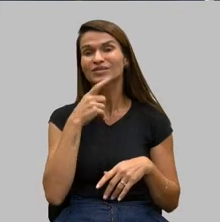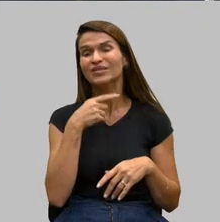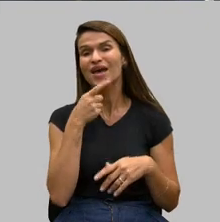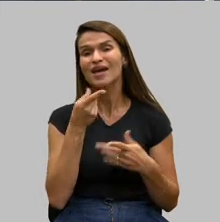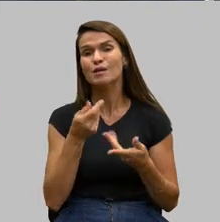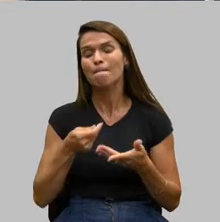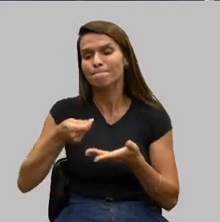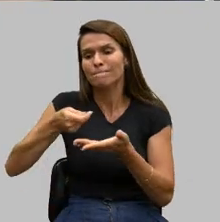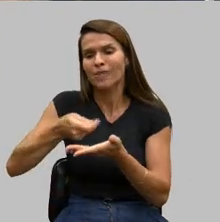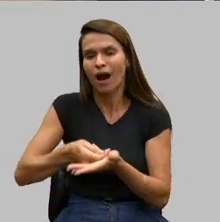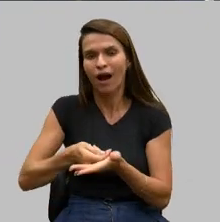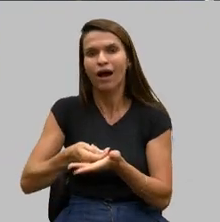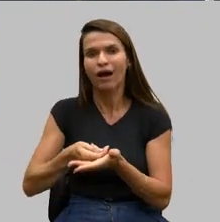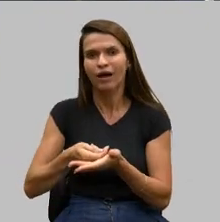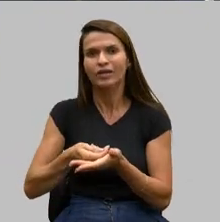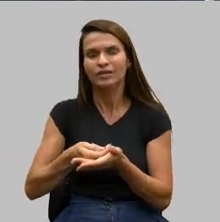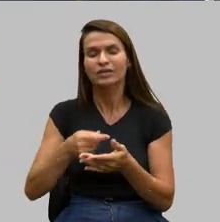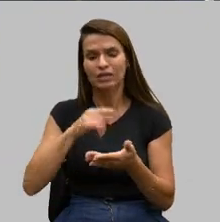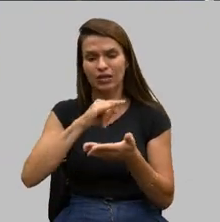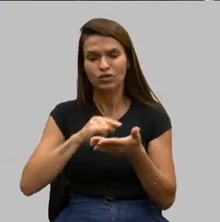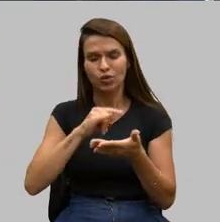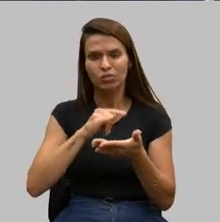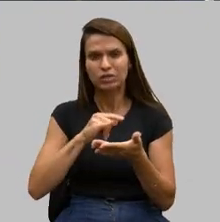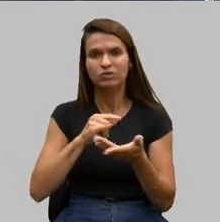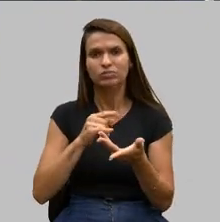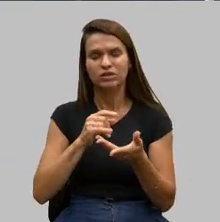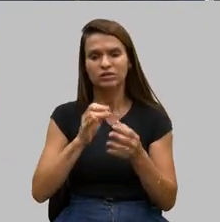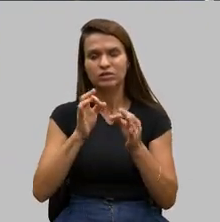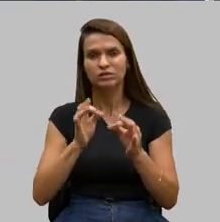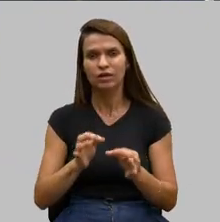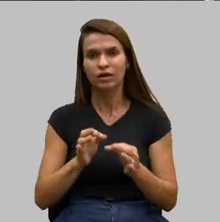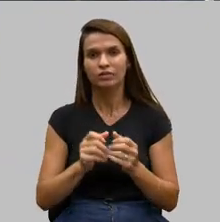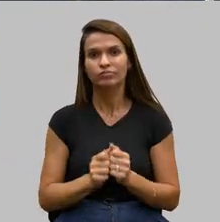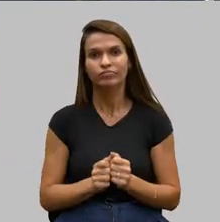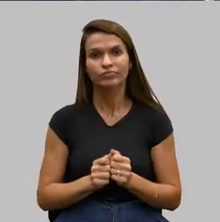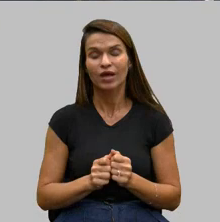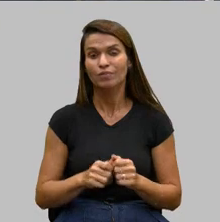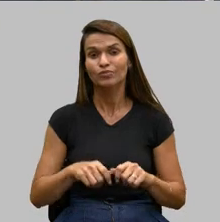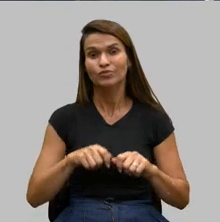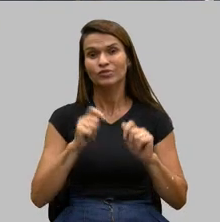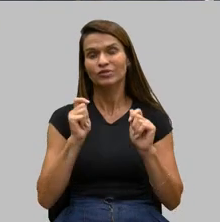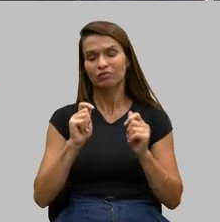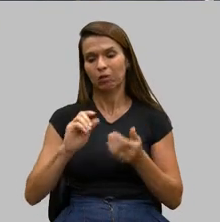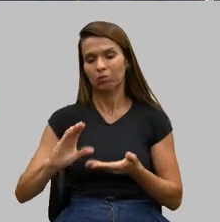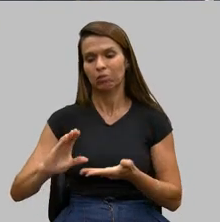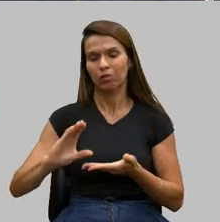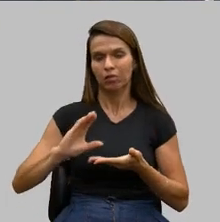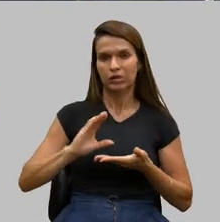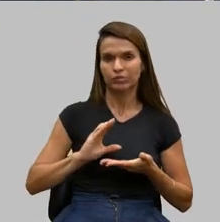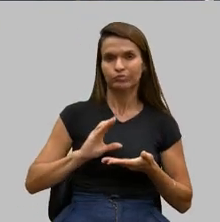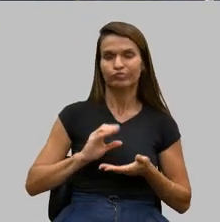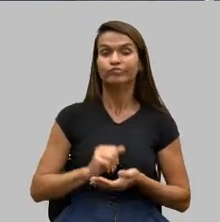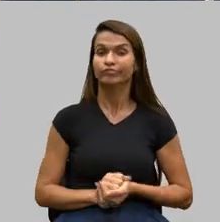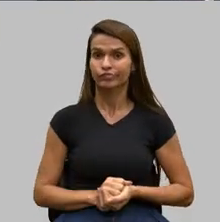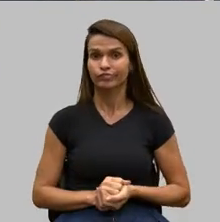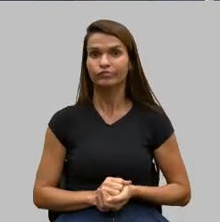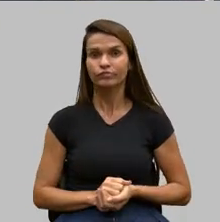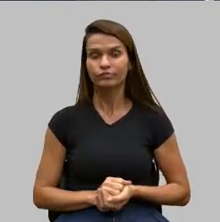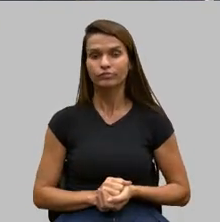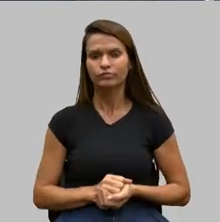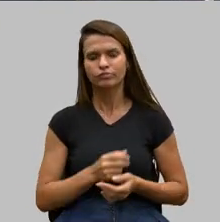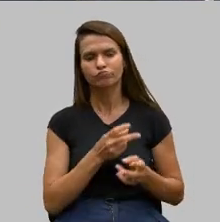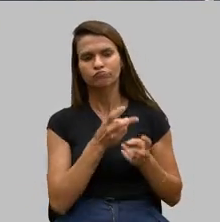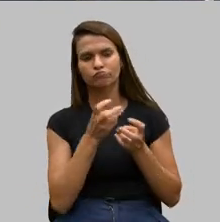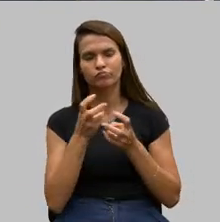em dia e por isso fica eh impedido de receber recurso e nós vemos também nos últimos